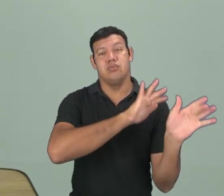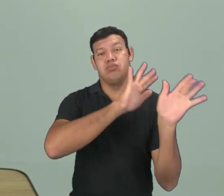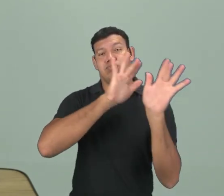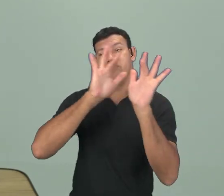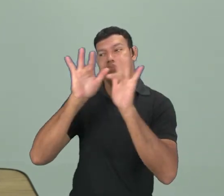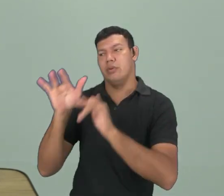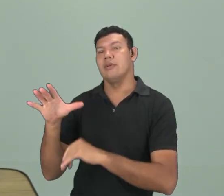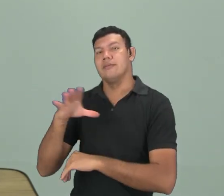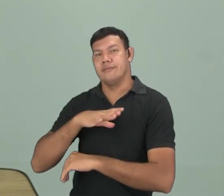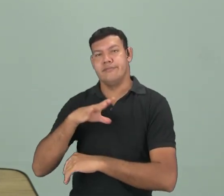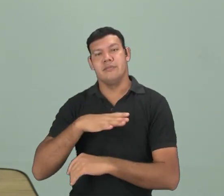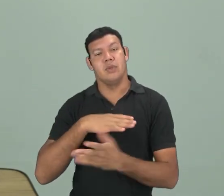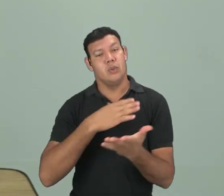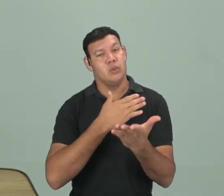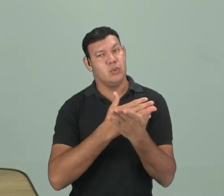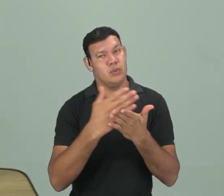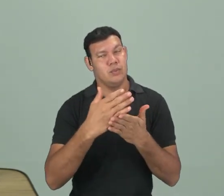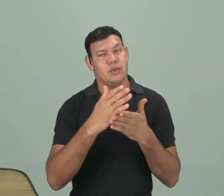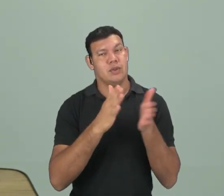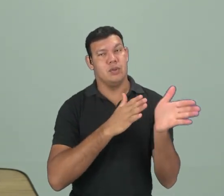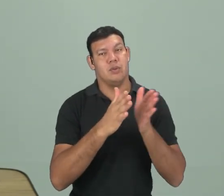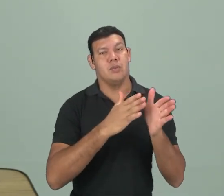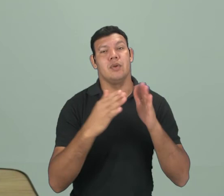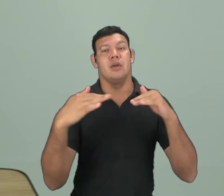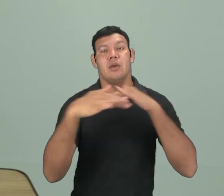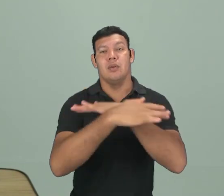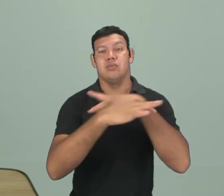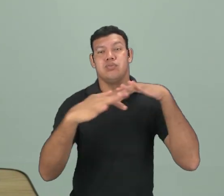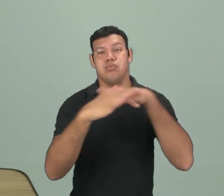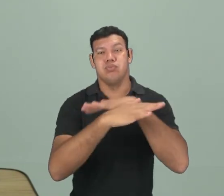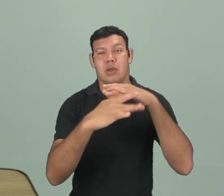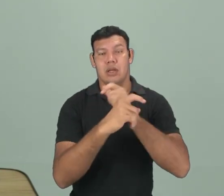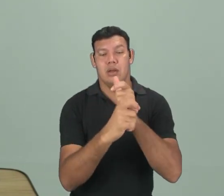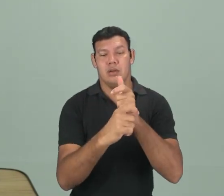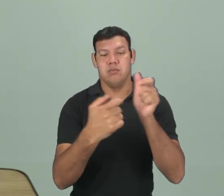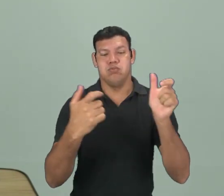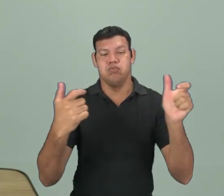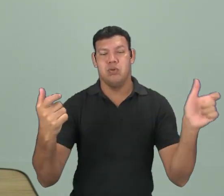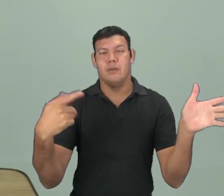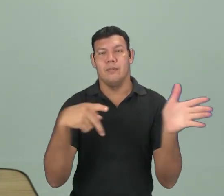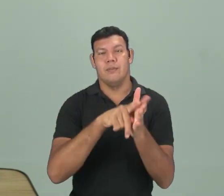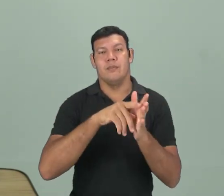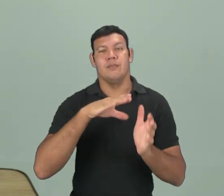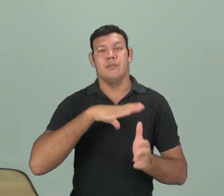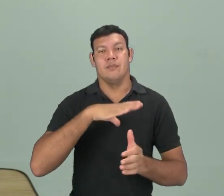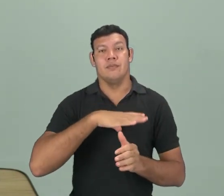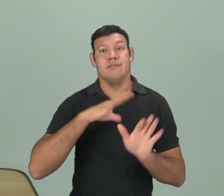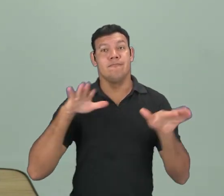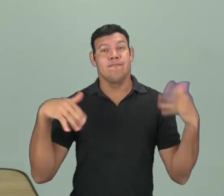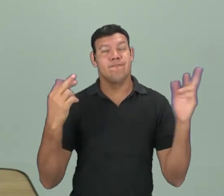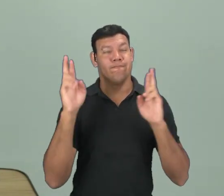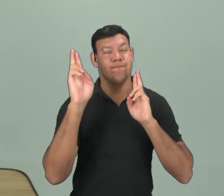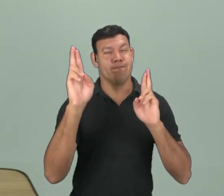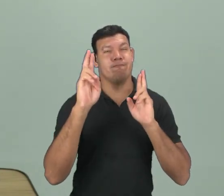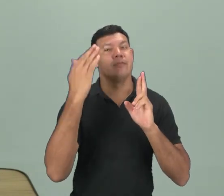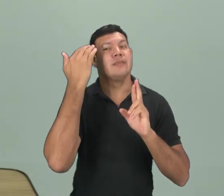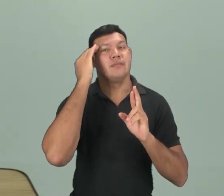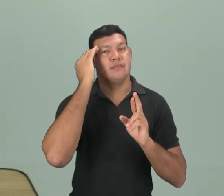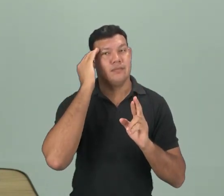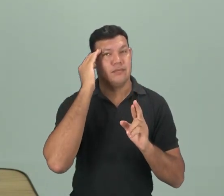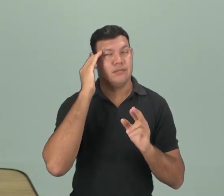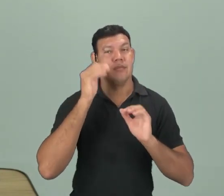início do processo da urbanização. O crescimento das cidades, tá bom? Eu espero que você tenha